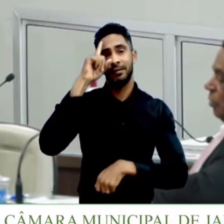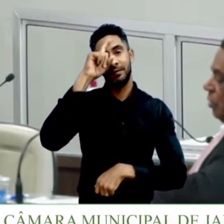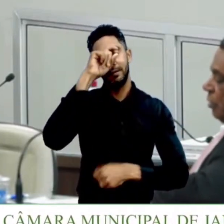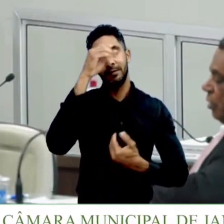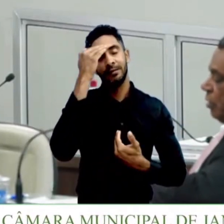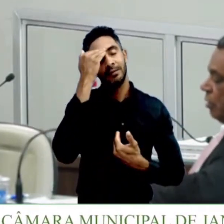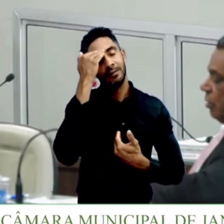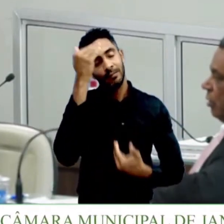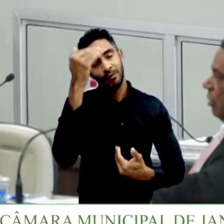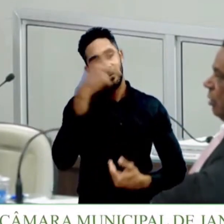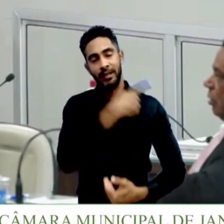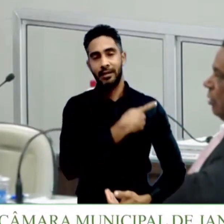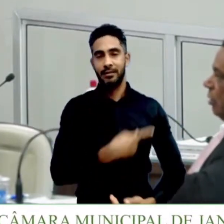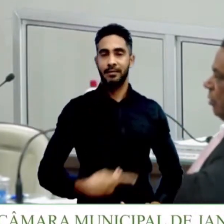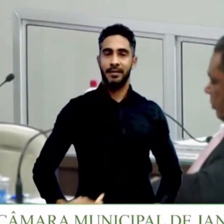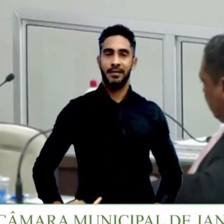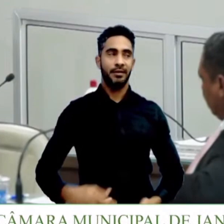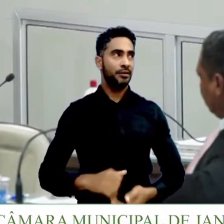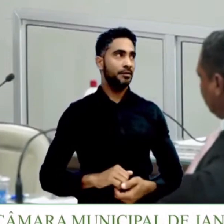Muito obrigado, senhor presidente.